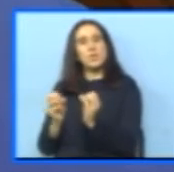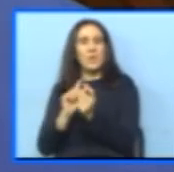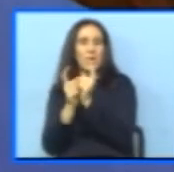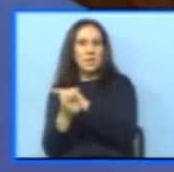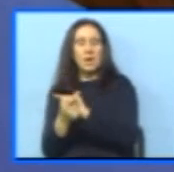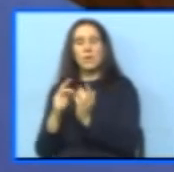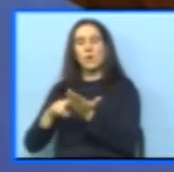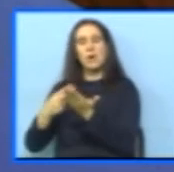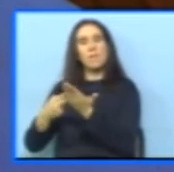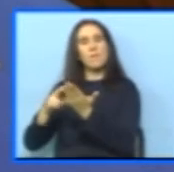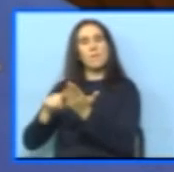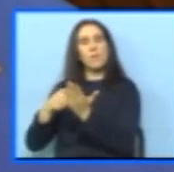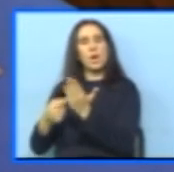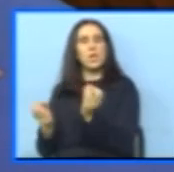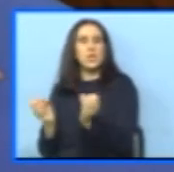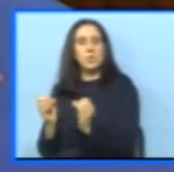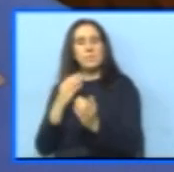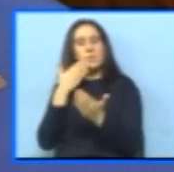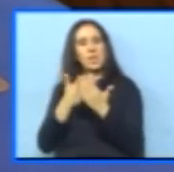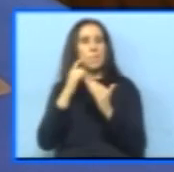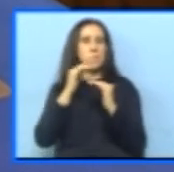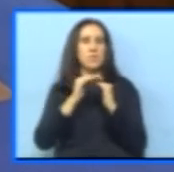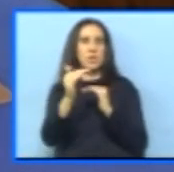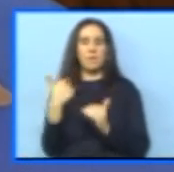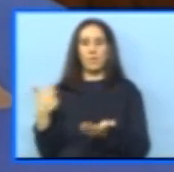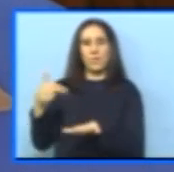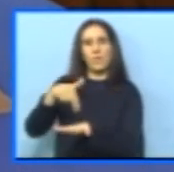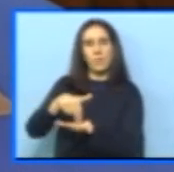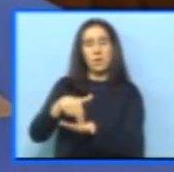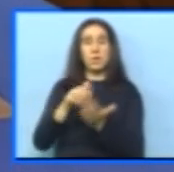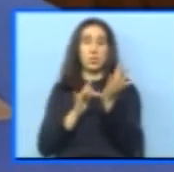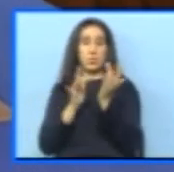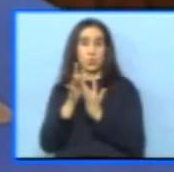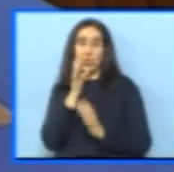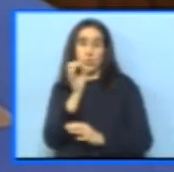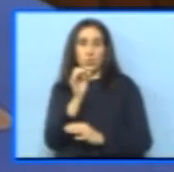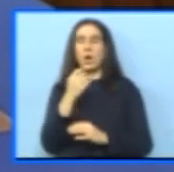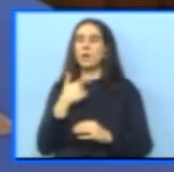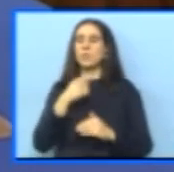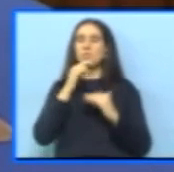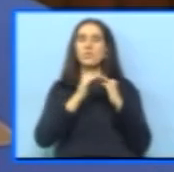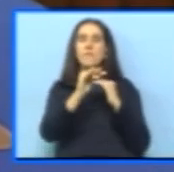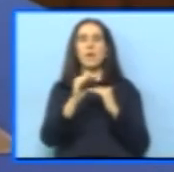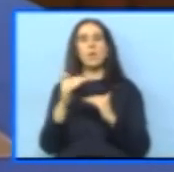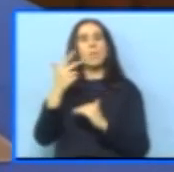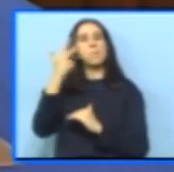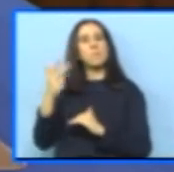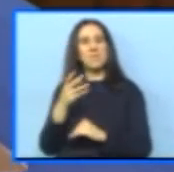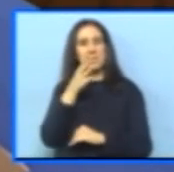não vim revogar, mas vim estabilizar. Jesus Cristo não diz, eu não vim estabilizar, eu vim dar plenitude.